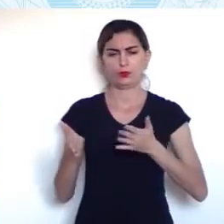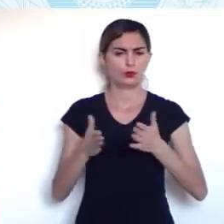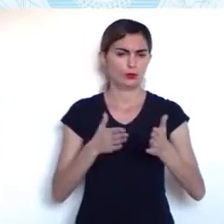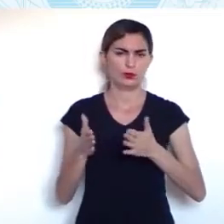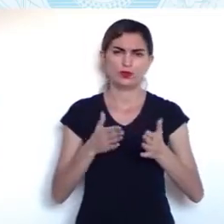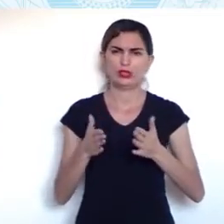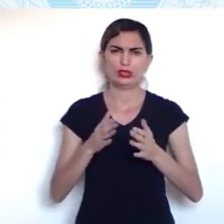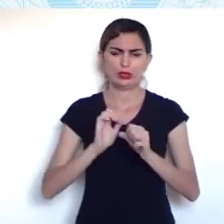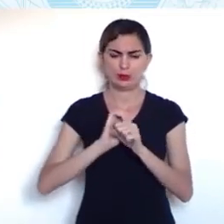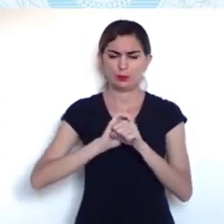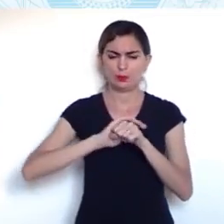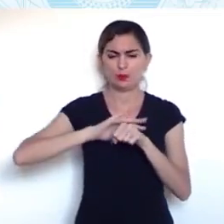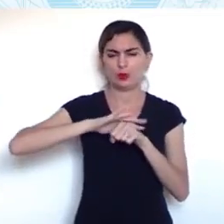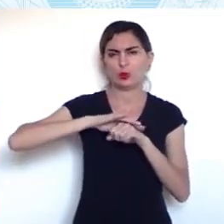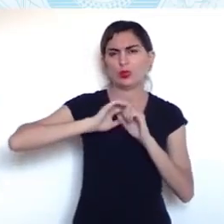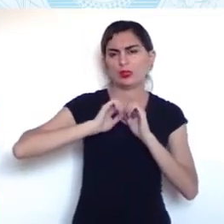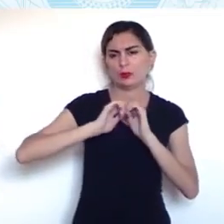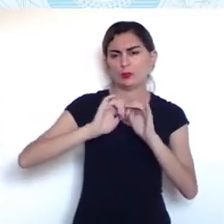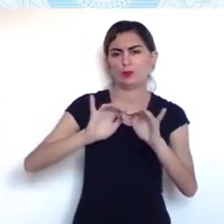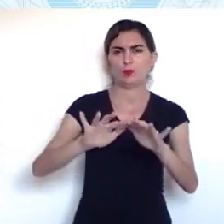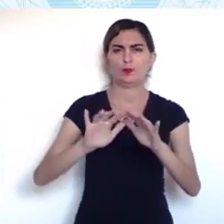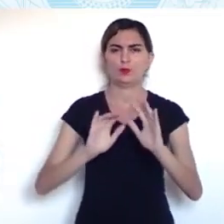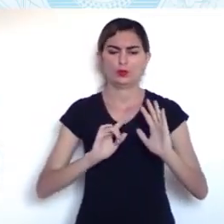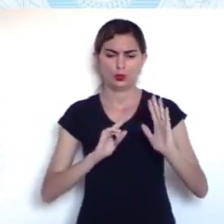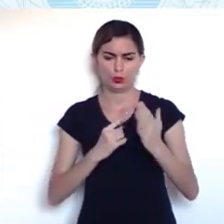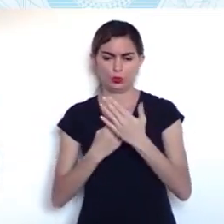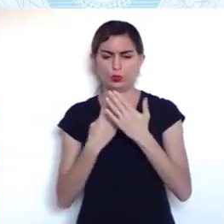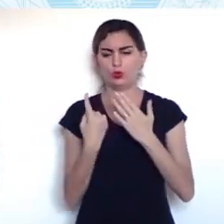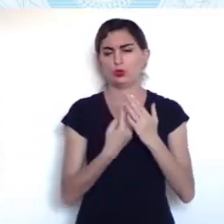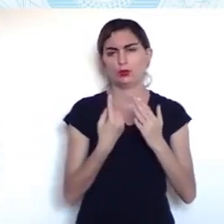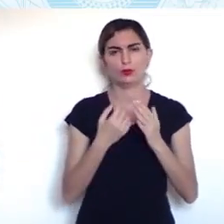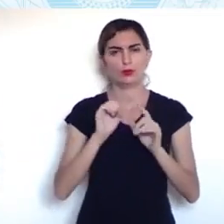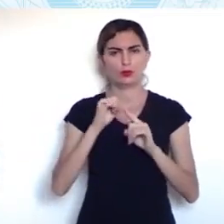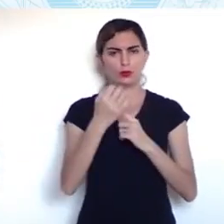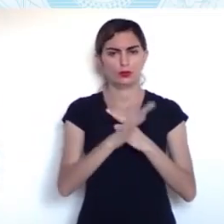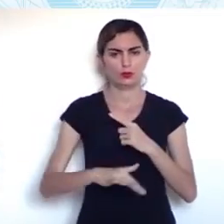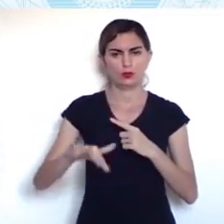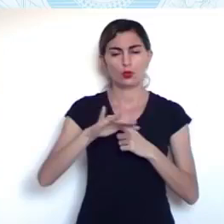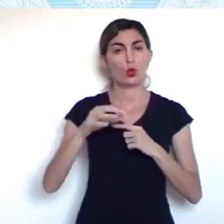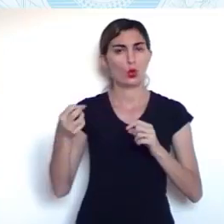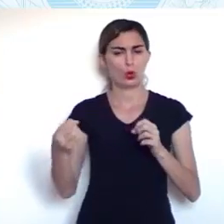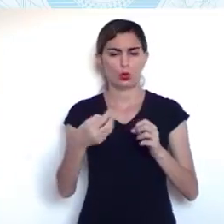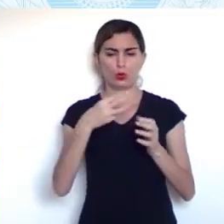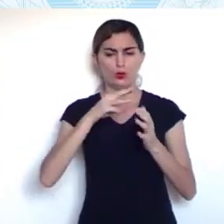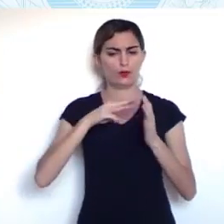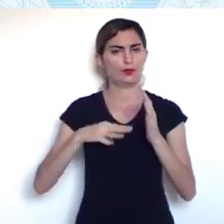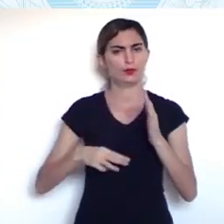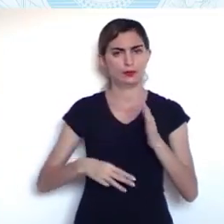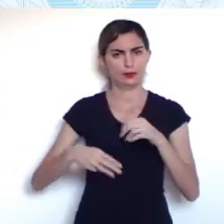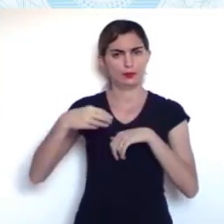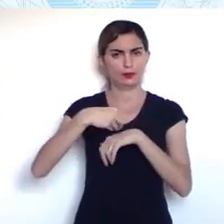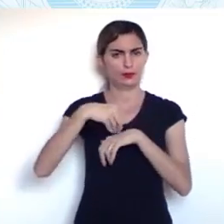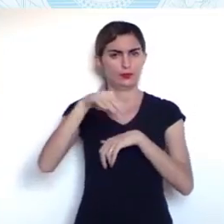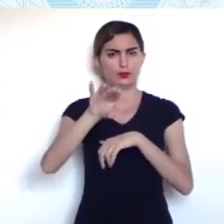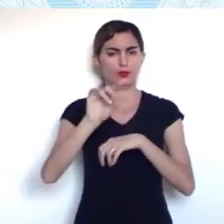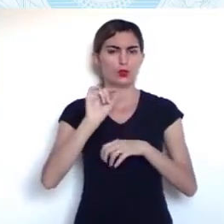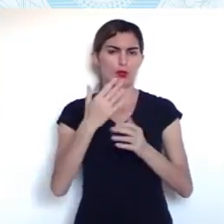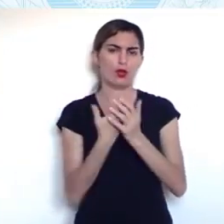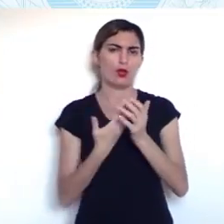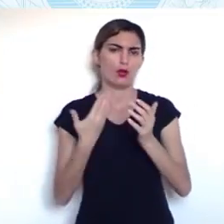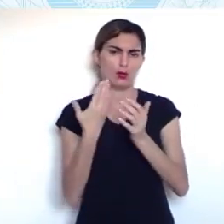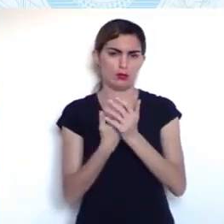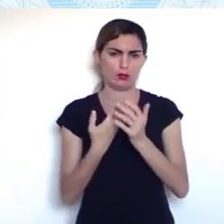momento de pandemia, de isolamento social, uma nova metodologia, né? Trazendo para vocês o